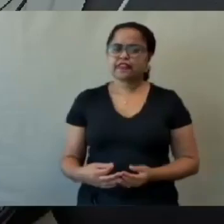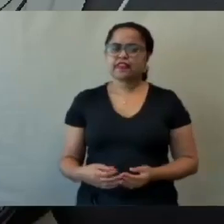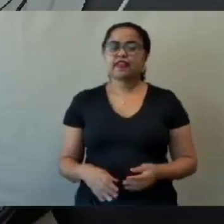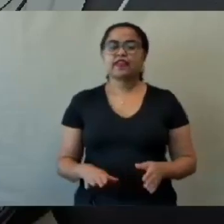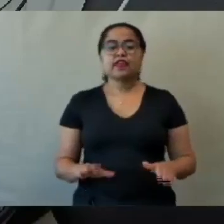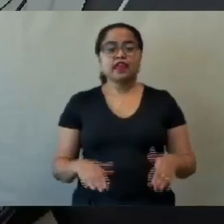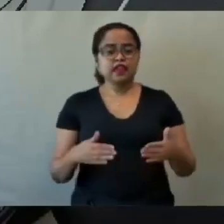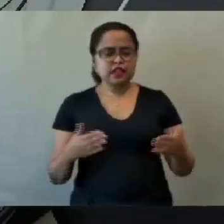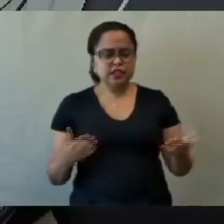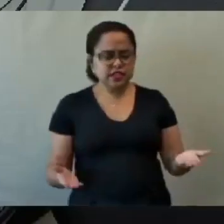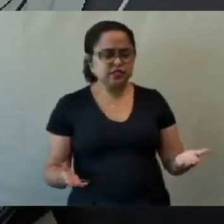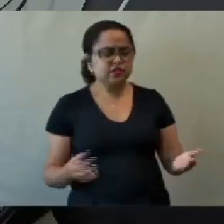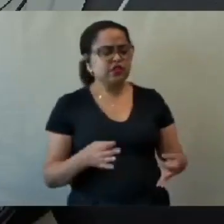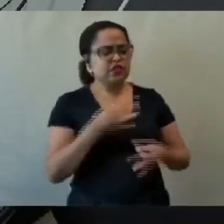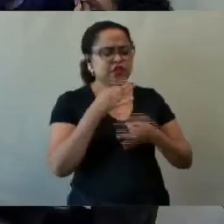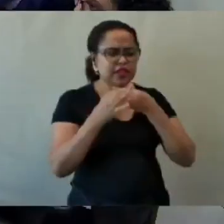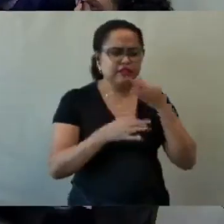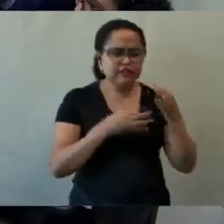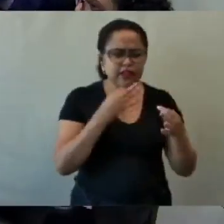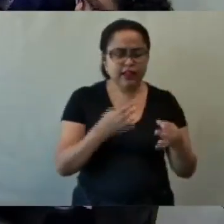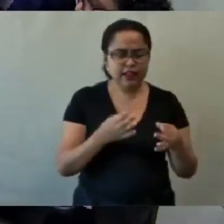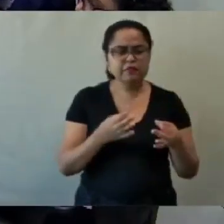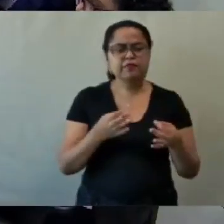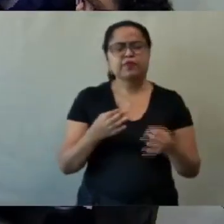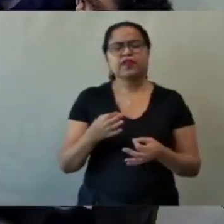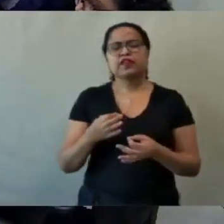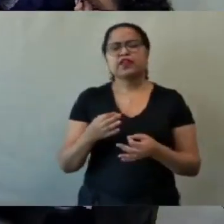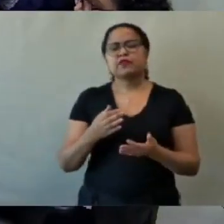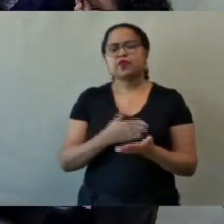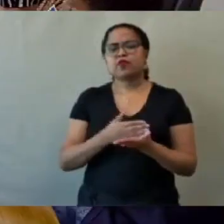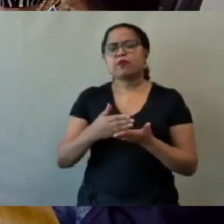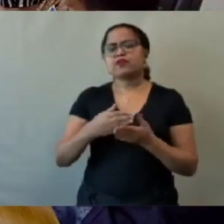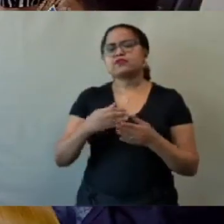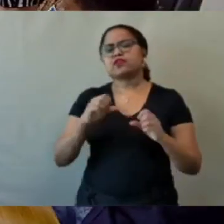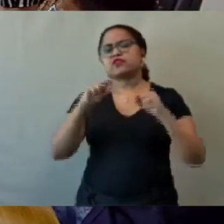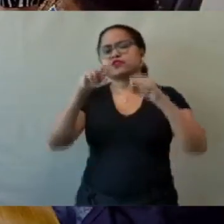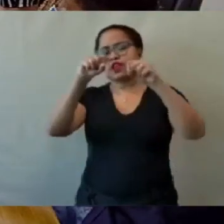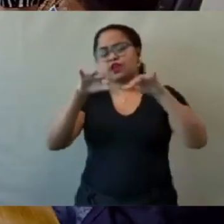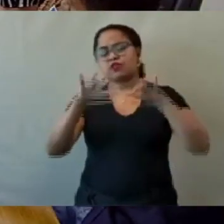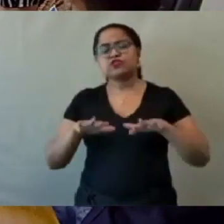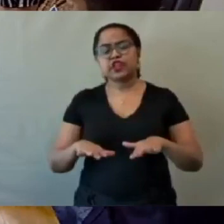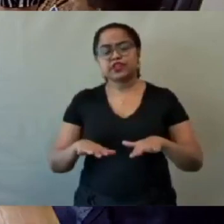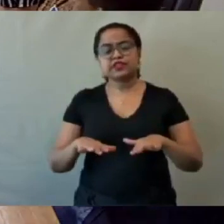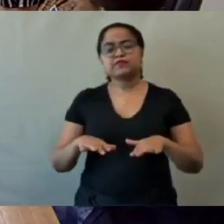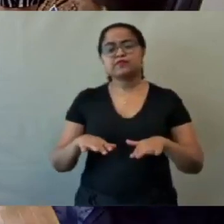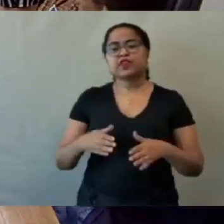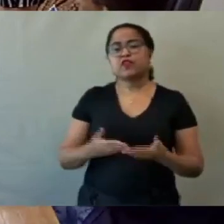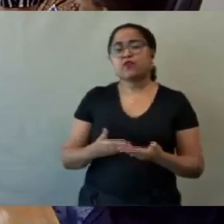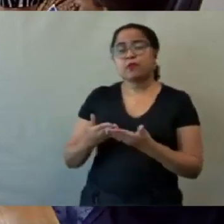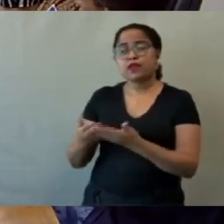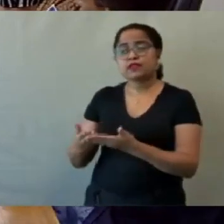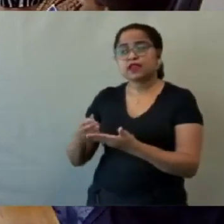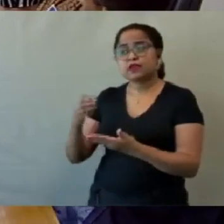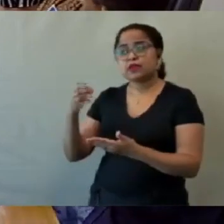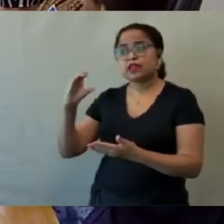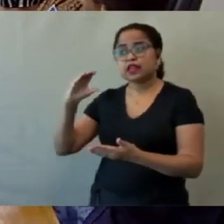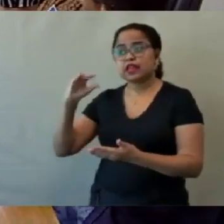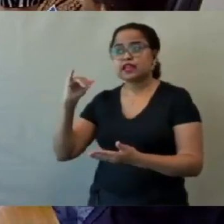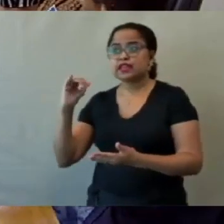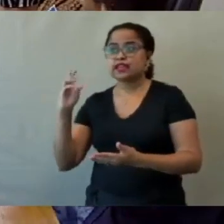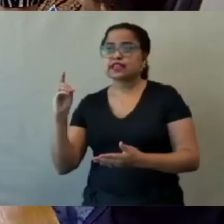nossa audiência, mas vou passar aqui para a vereadora Cida Falabella fazer suas considerações iniciais e a gente dá início aqui às